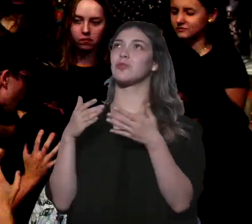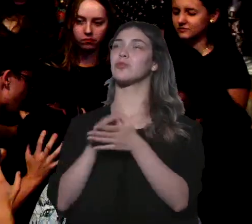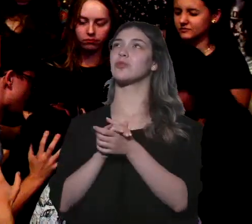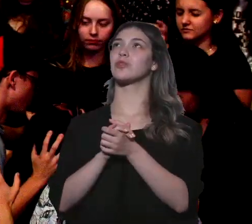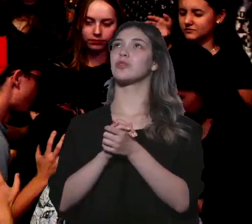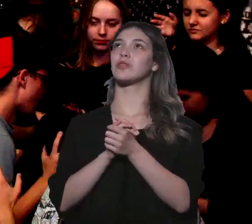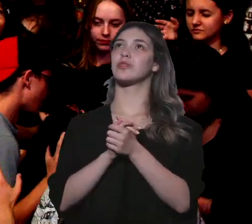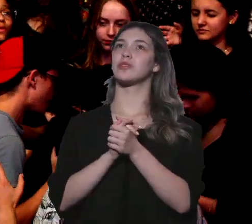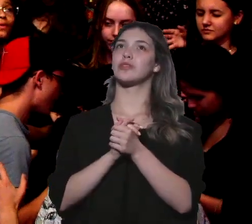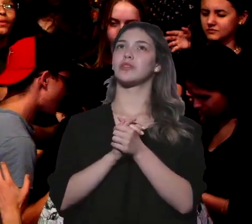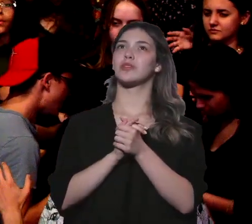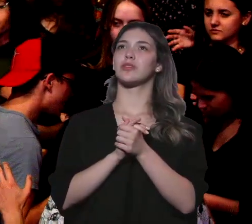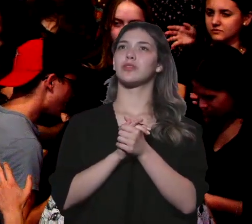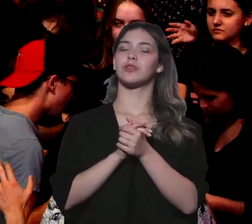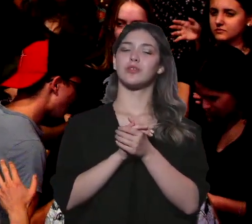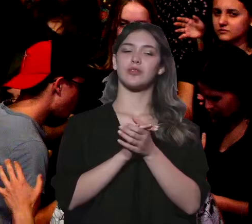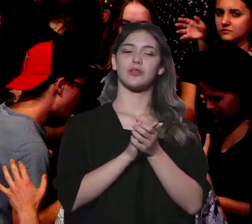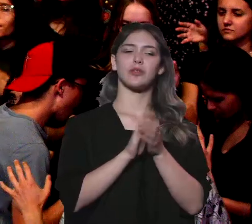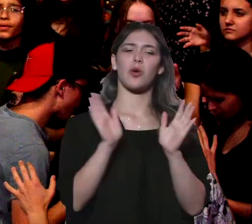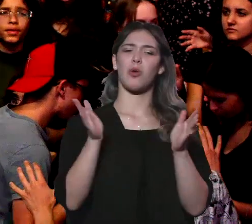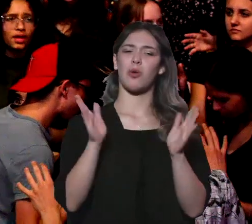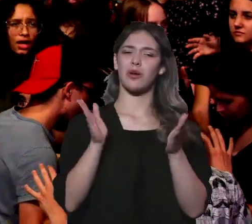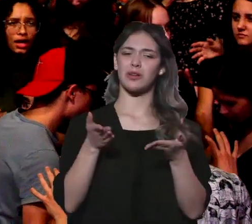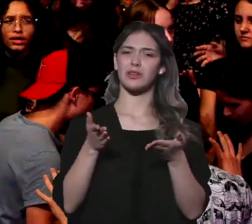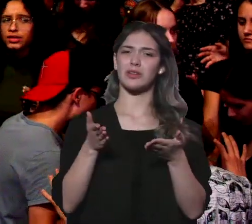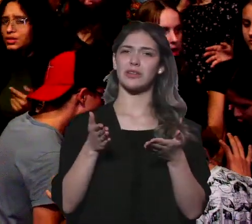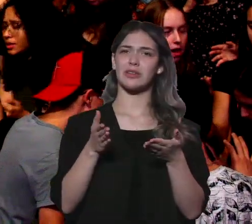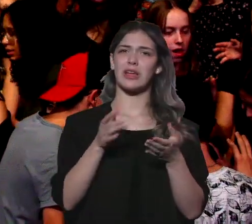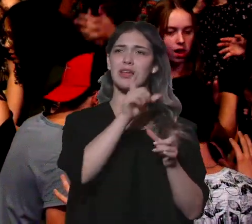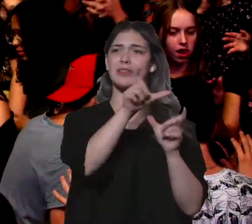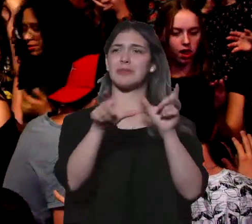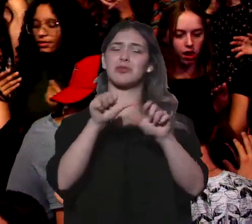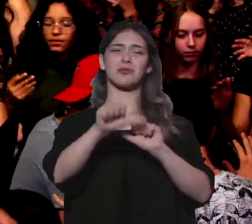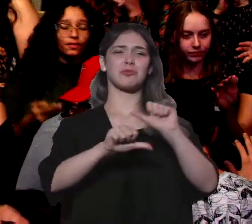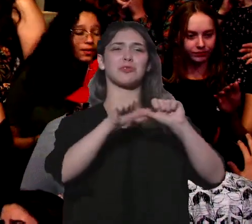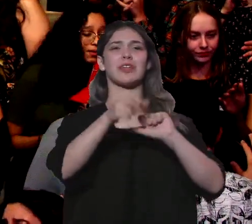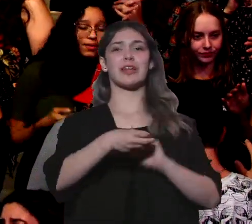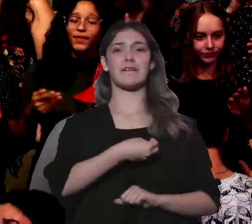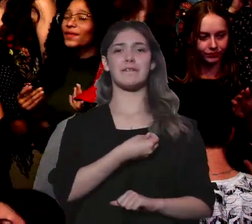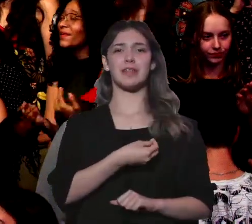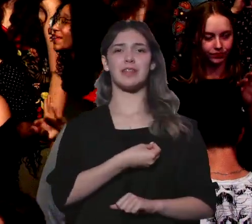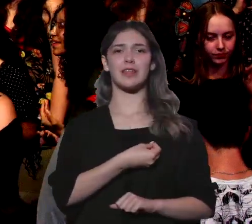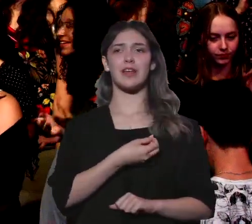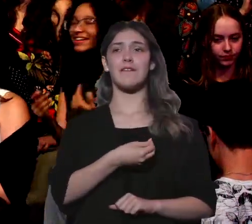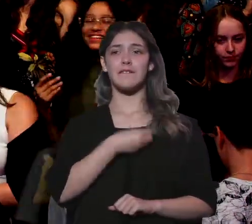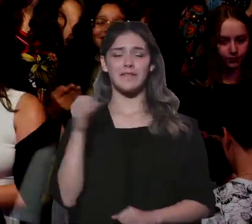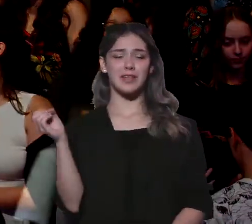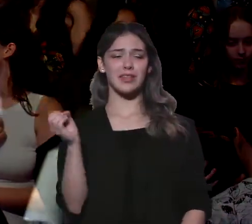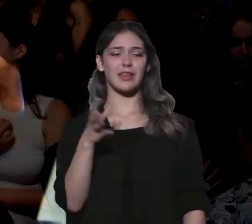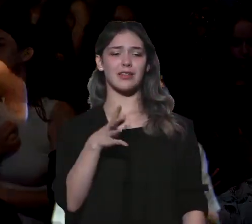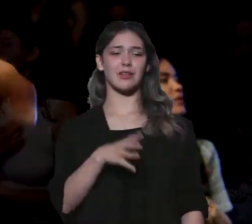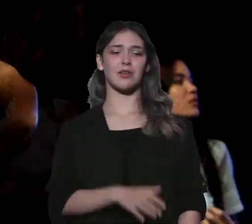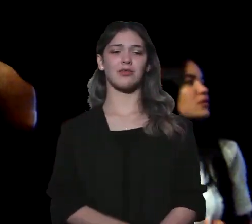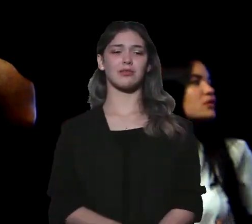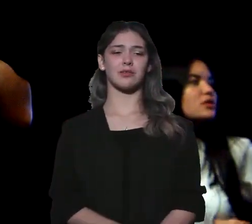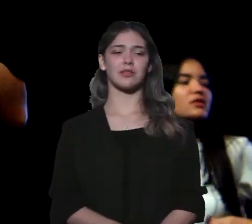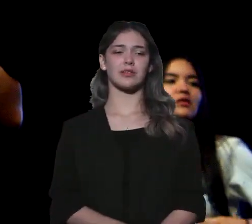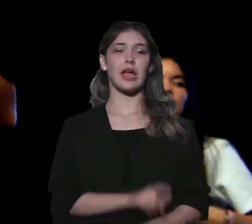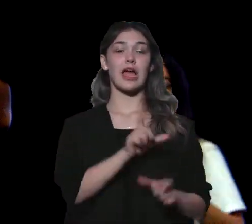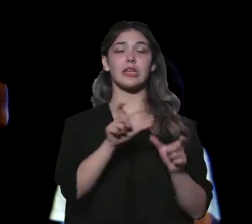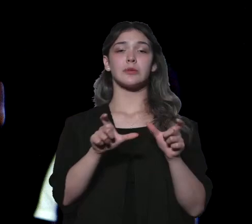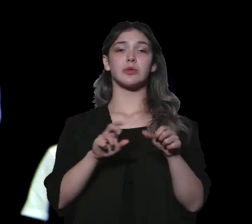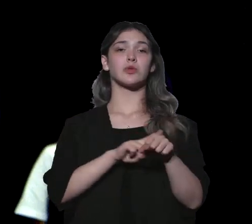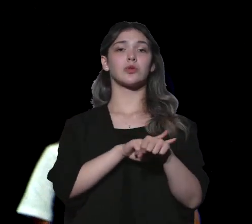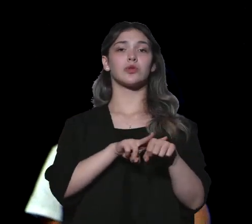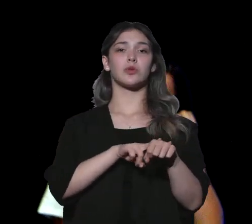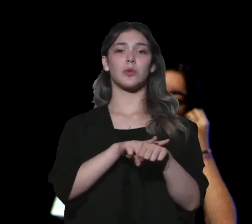de que hoje eu vou mudar de vida. Eu vou viver uma vida nova. Talvez pessoas em casa, pessoas que vão